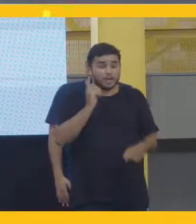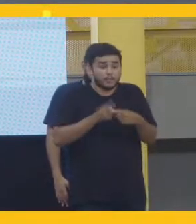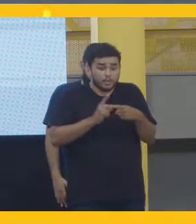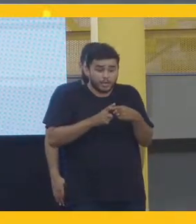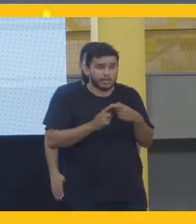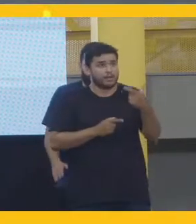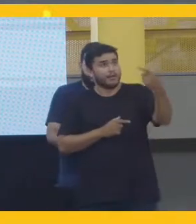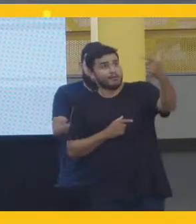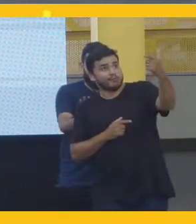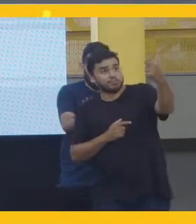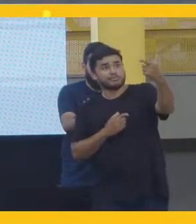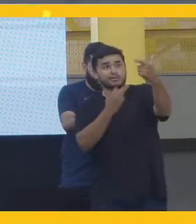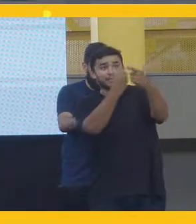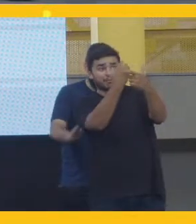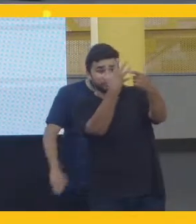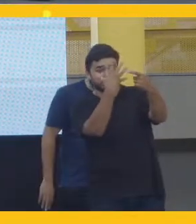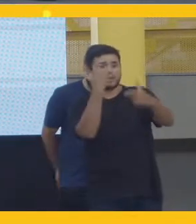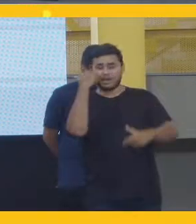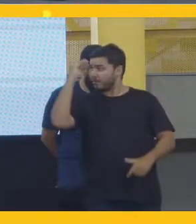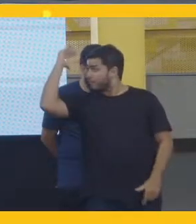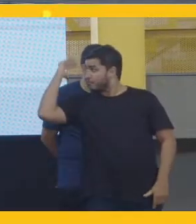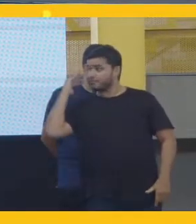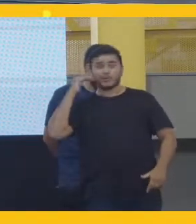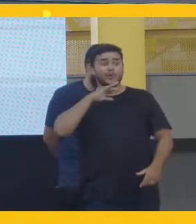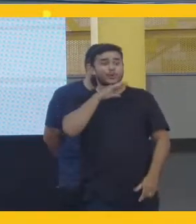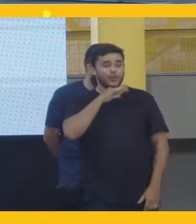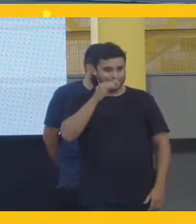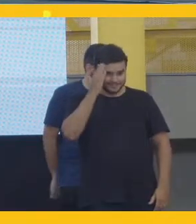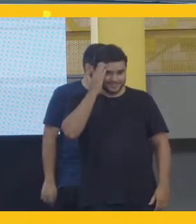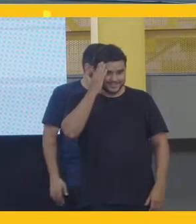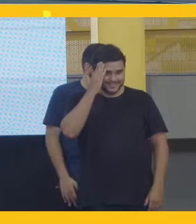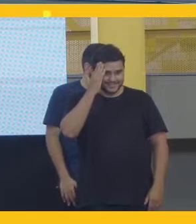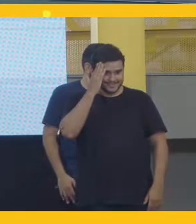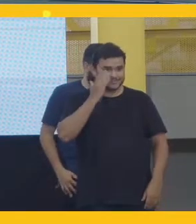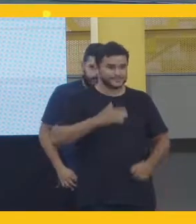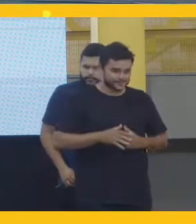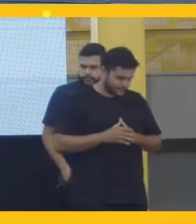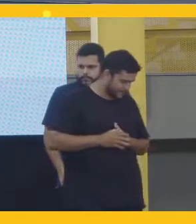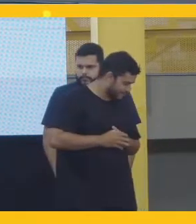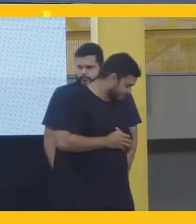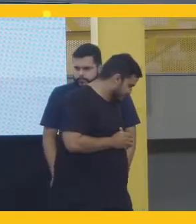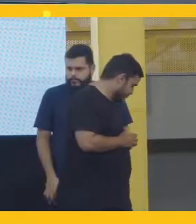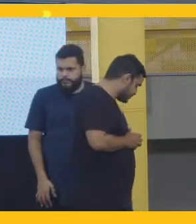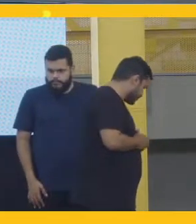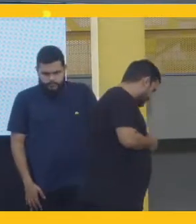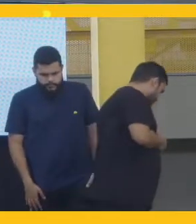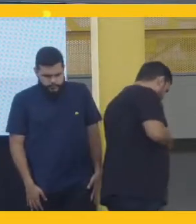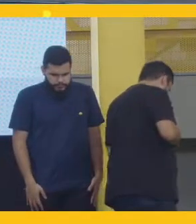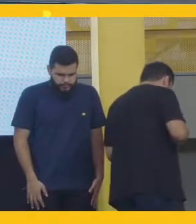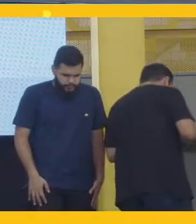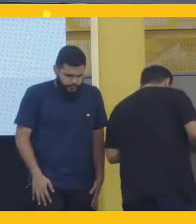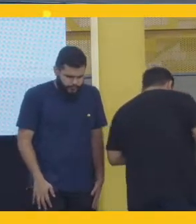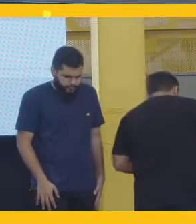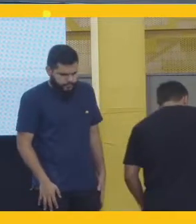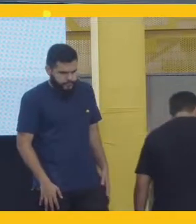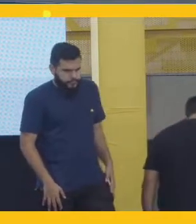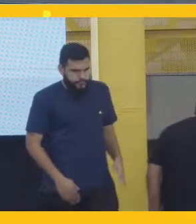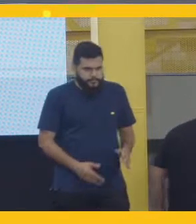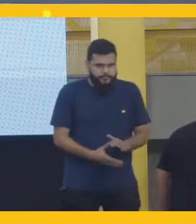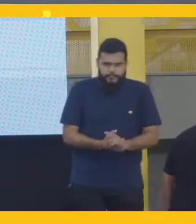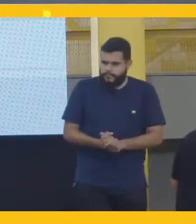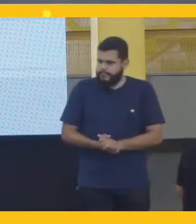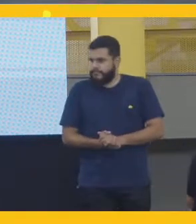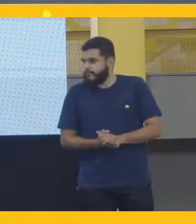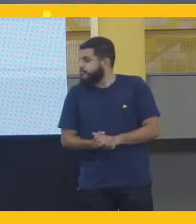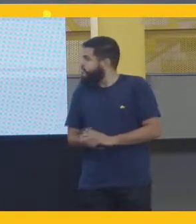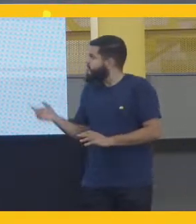parece que é um monstro. É desesperador. Bom, mas além disso, olha só,